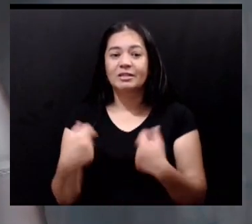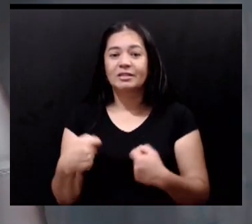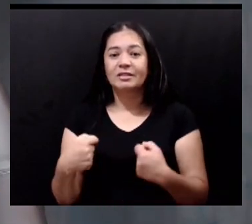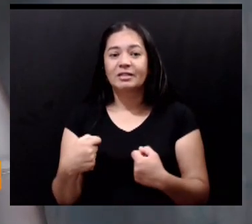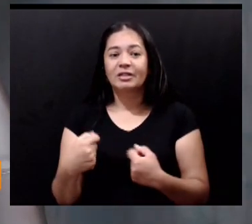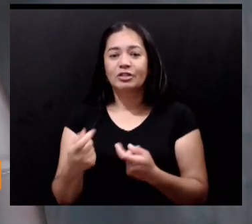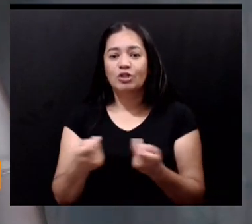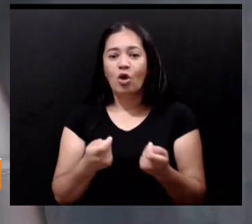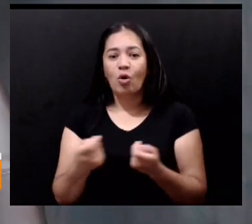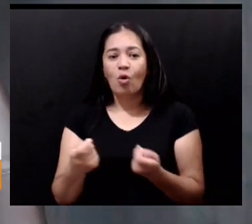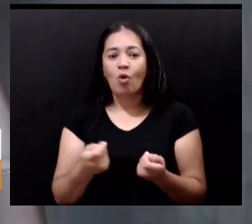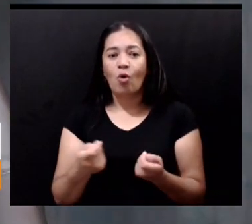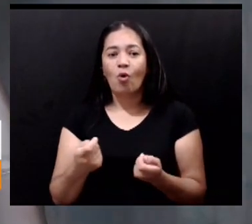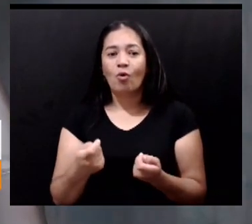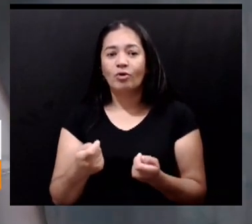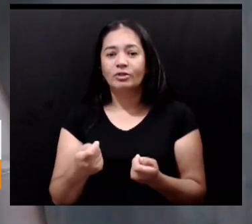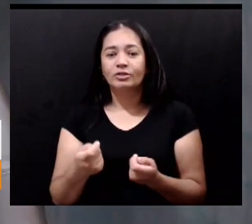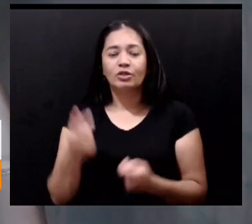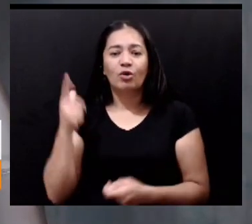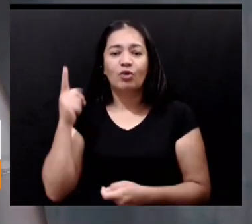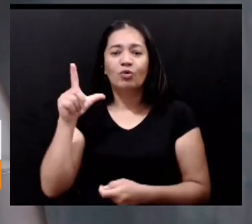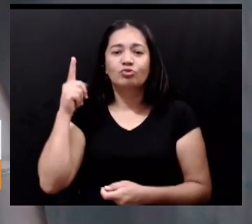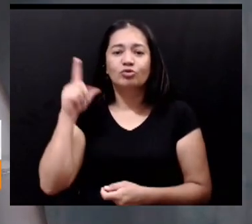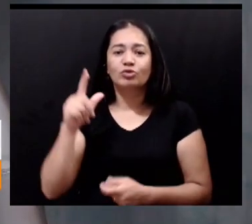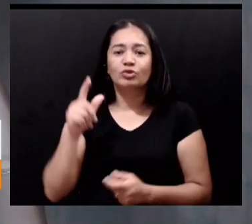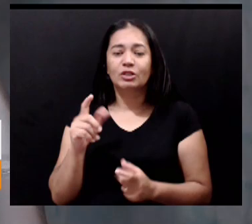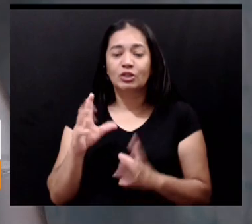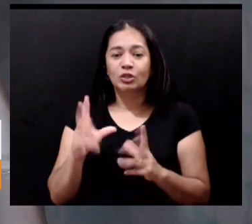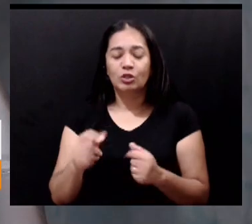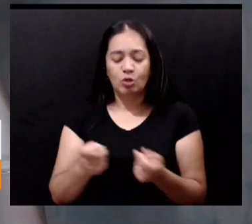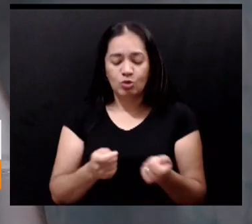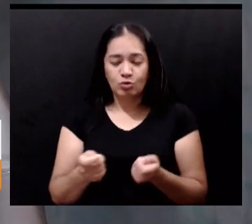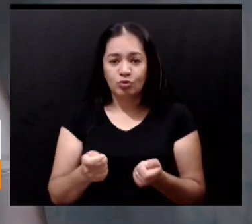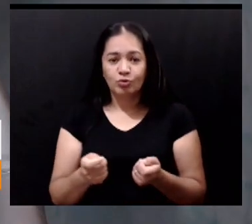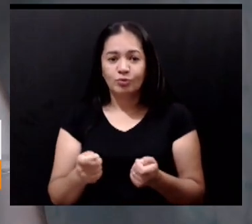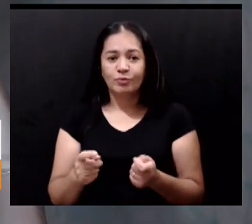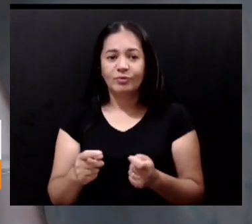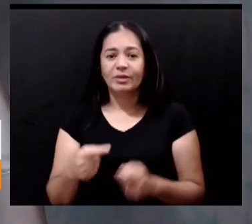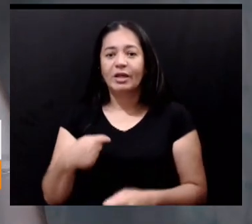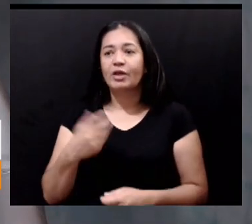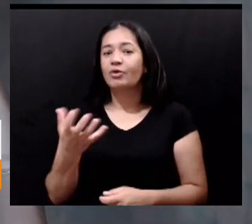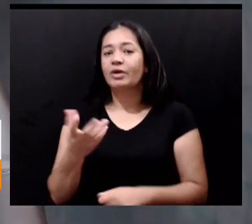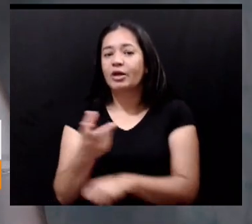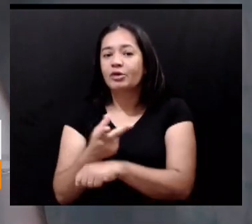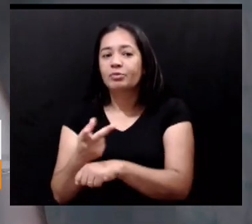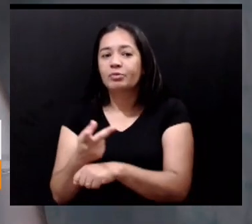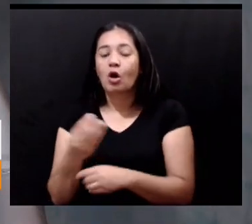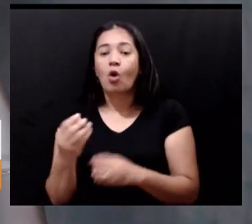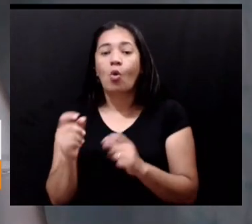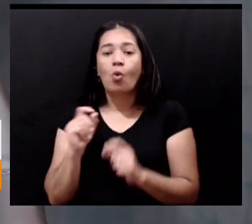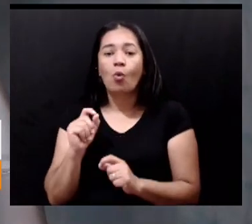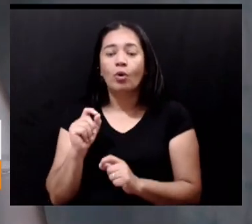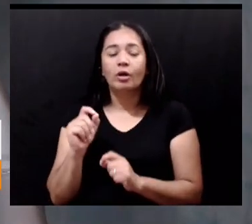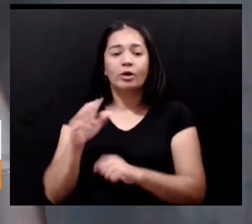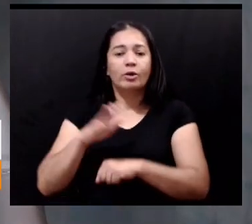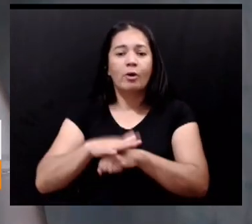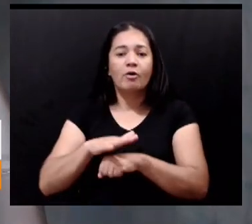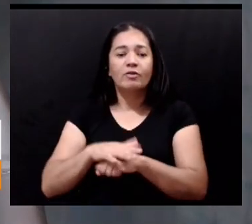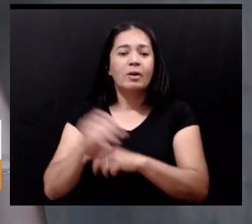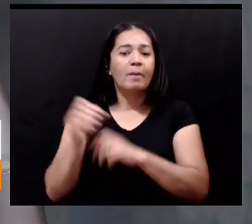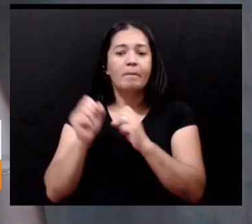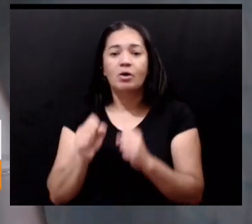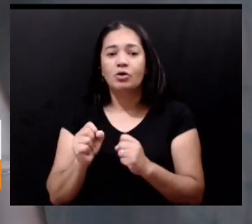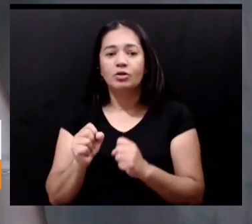dar conta de algo que a gente não controla. Então eu quero buscar aquilo como o que eu posso fazer para arrumar